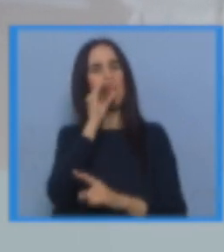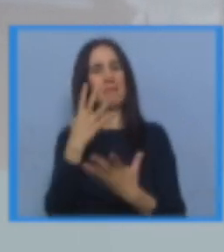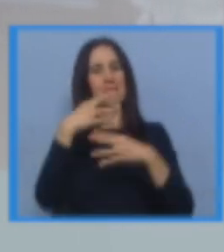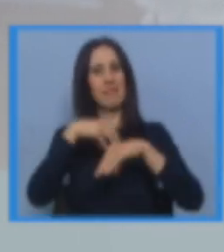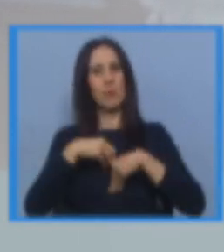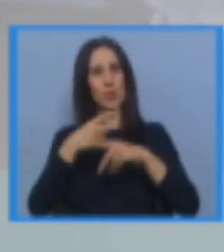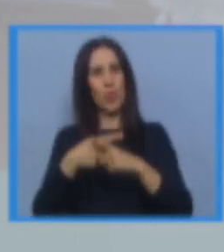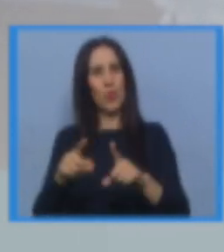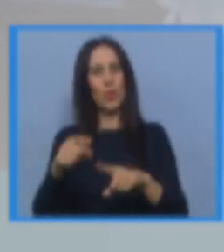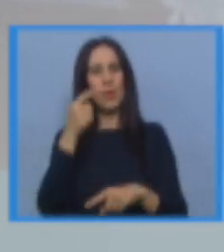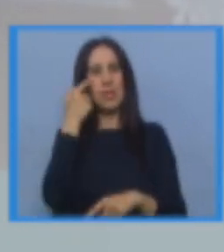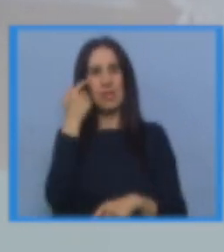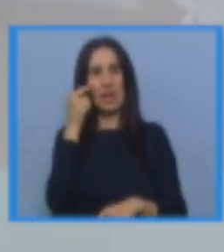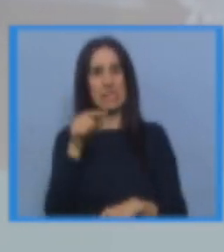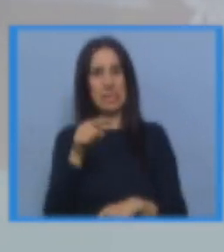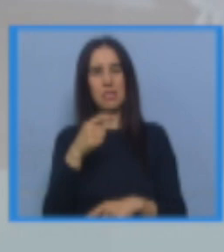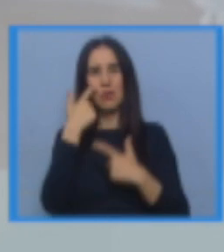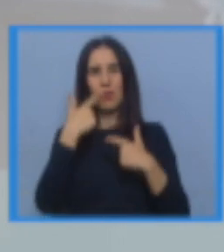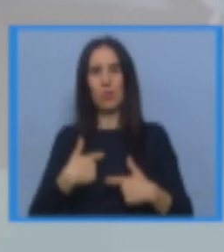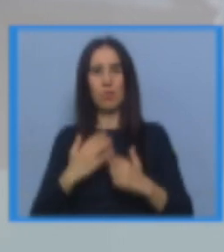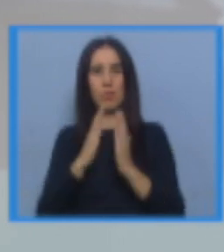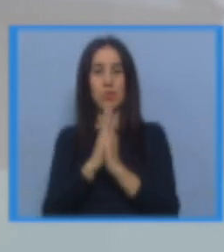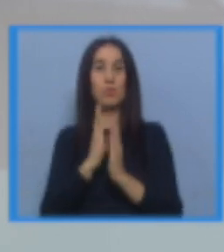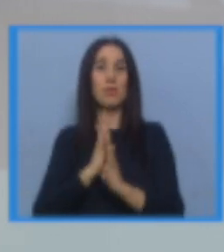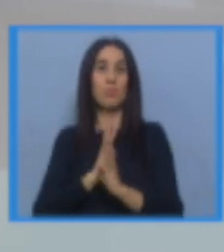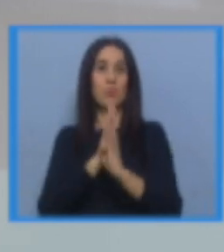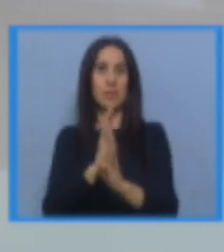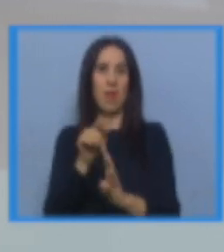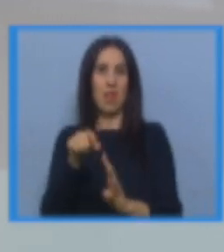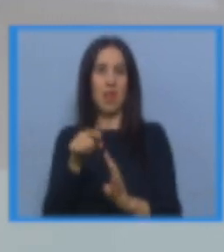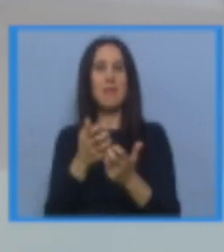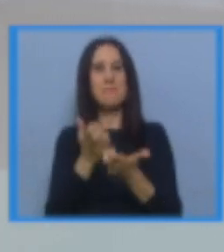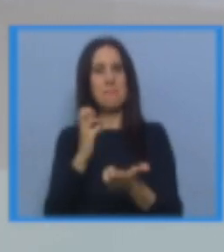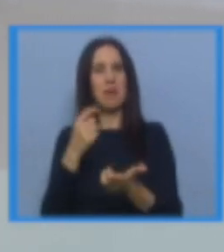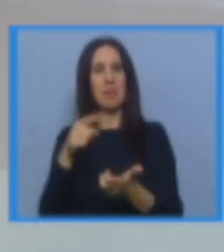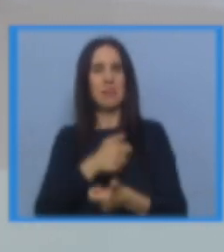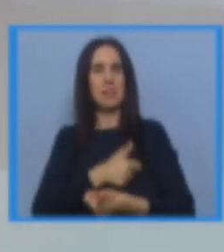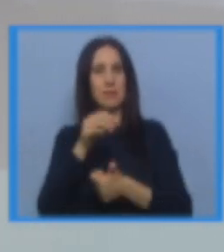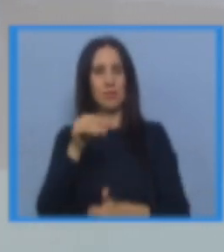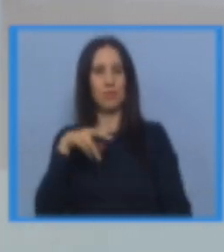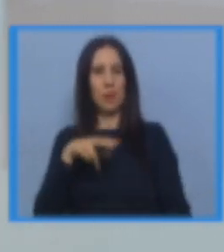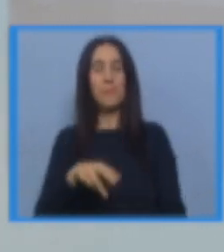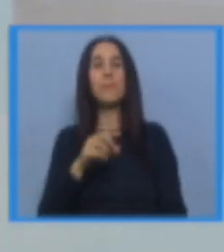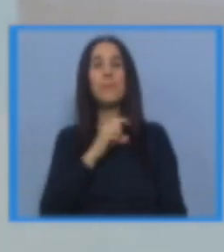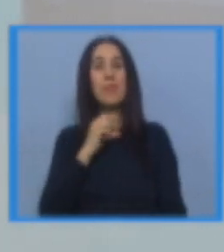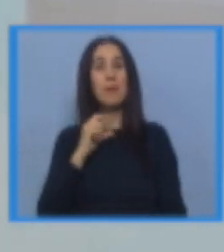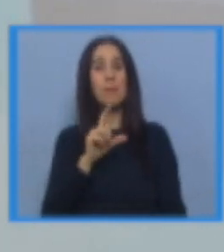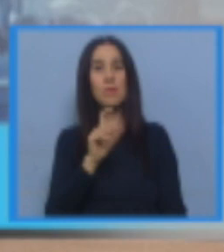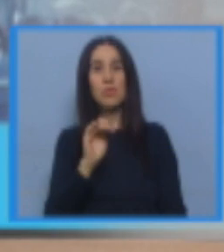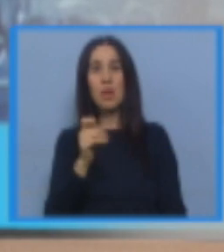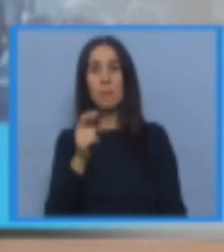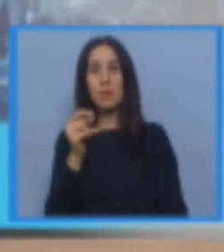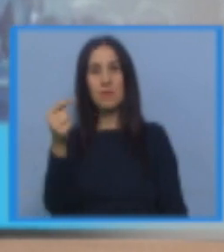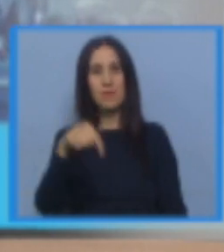diferente, nesta quinta-feira do Corpo de Deus, com esta procissão que marca as cidades em Portugal. Paulo Alberto, agradeço ter estado aqui no